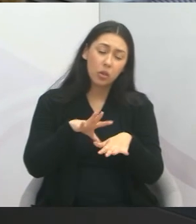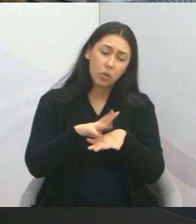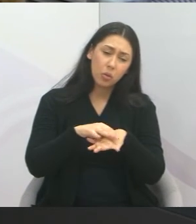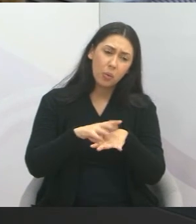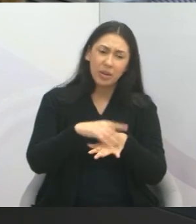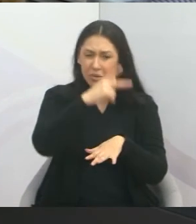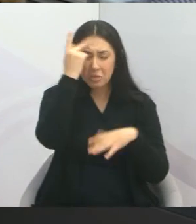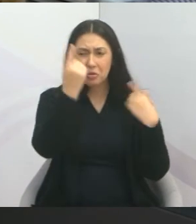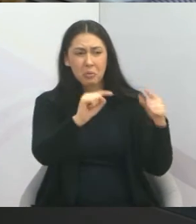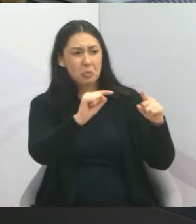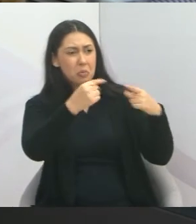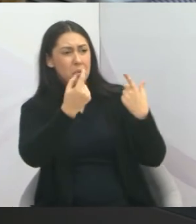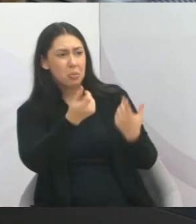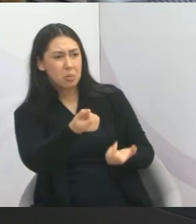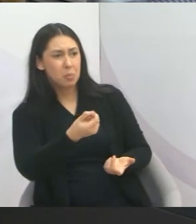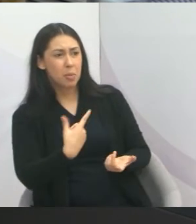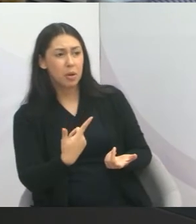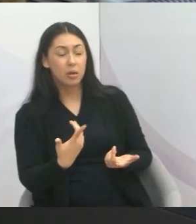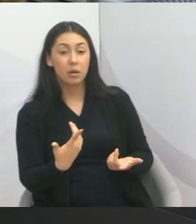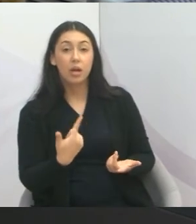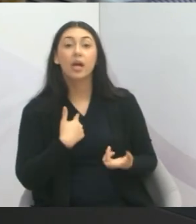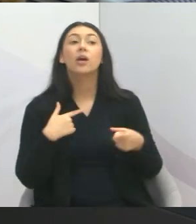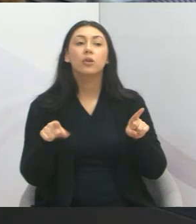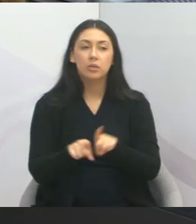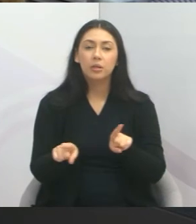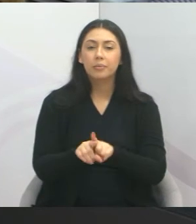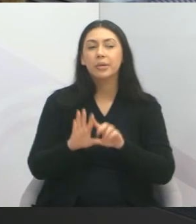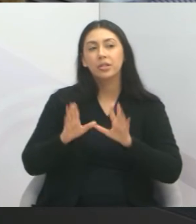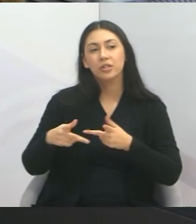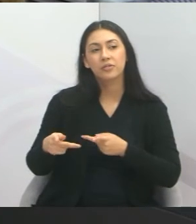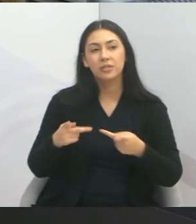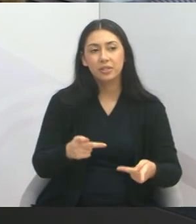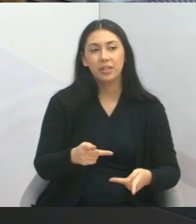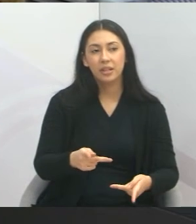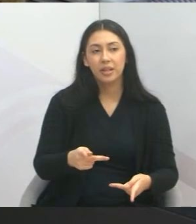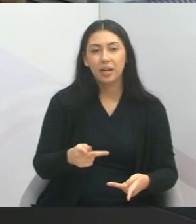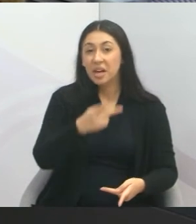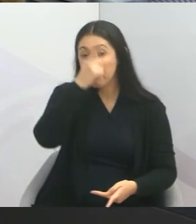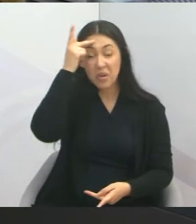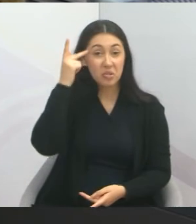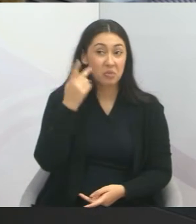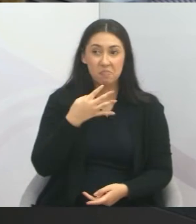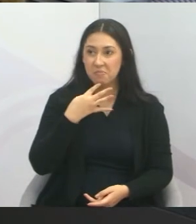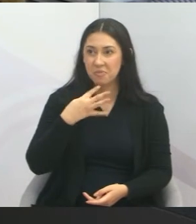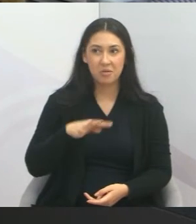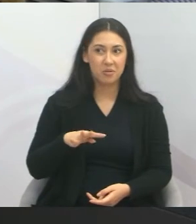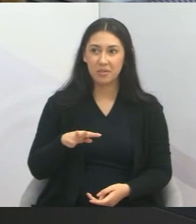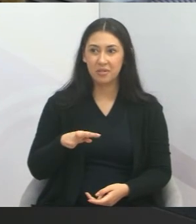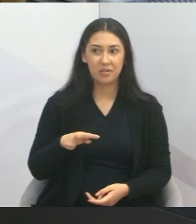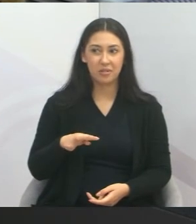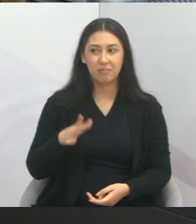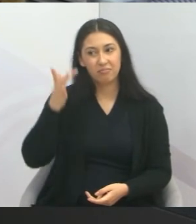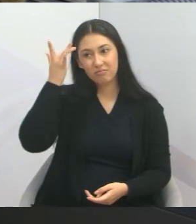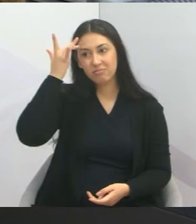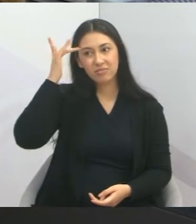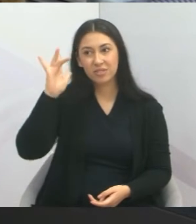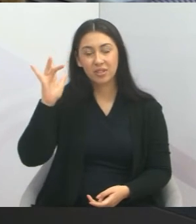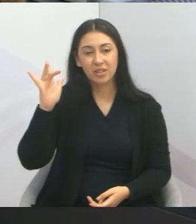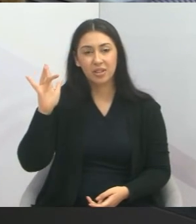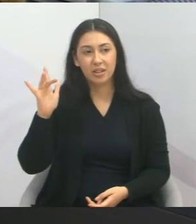e ainda é mal tratada e eu já tive também algum ver essas pessoas não sabiam na época quem eu era né E nem sequer